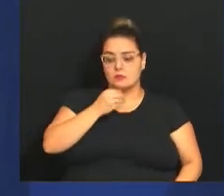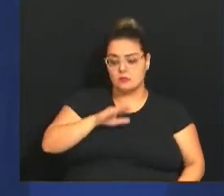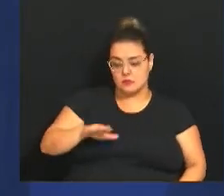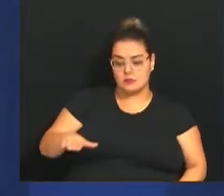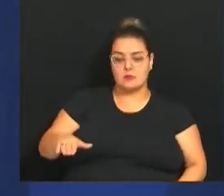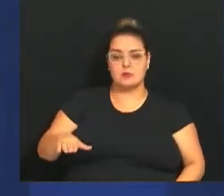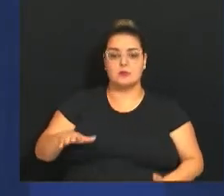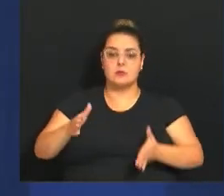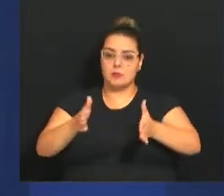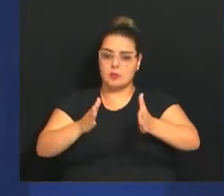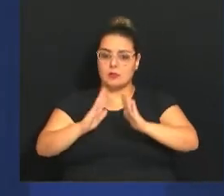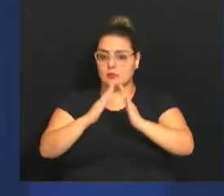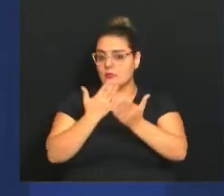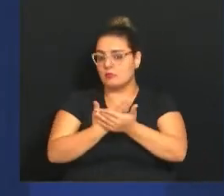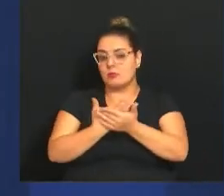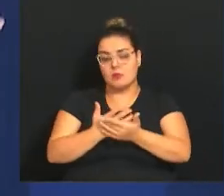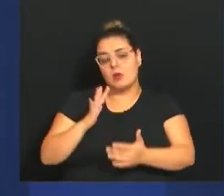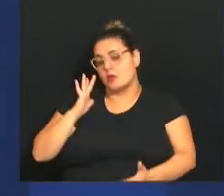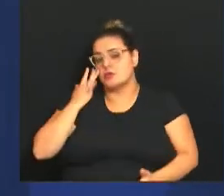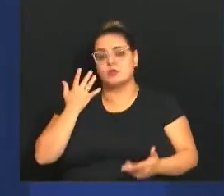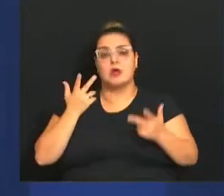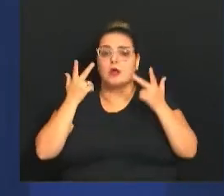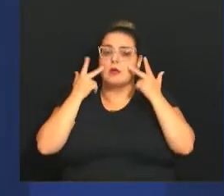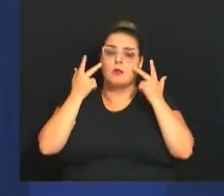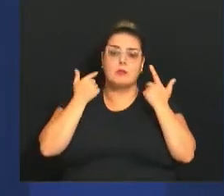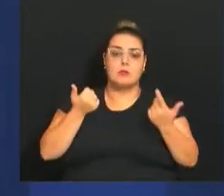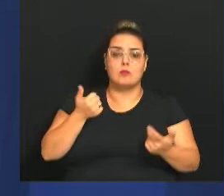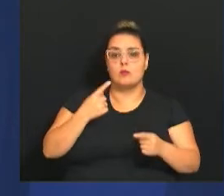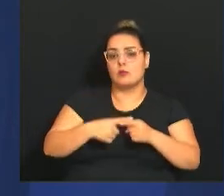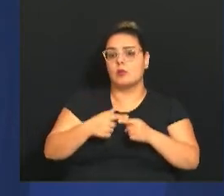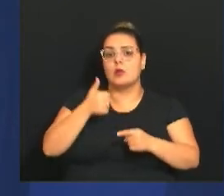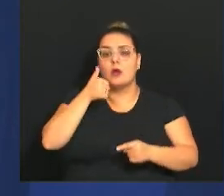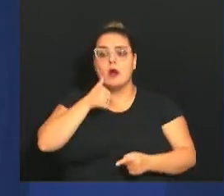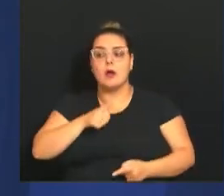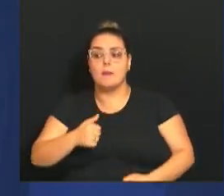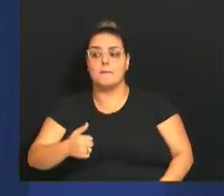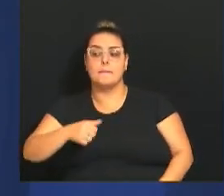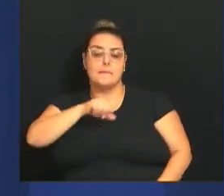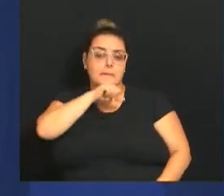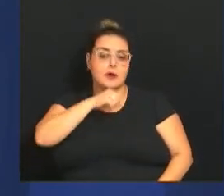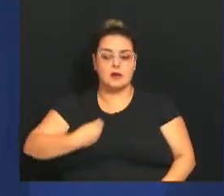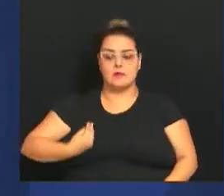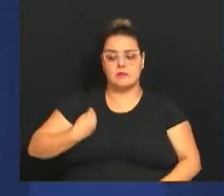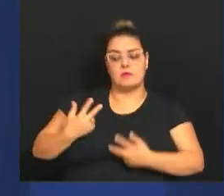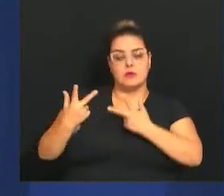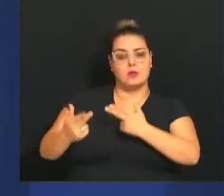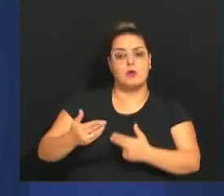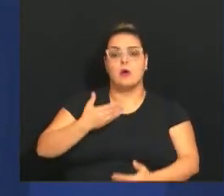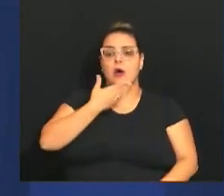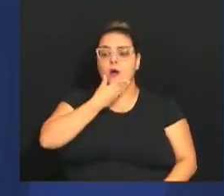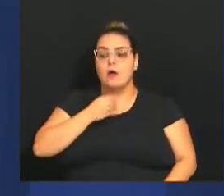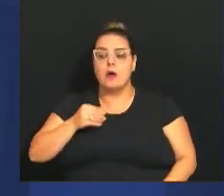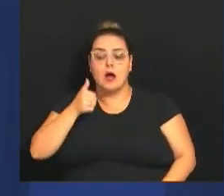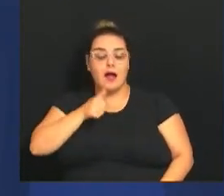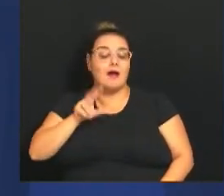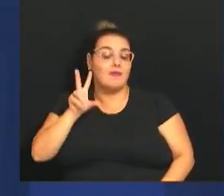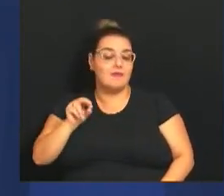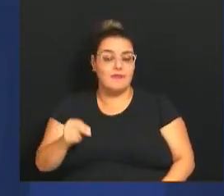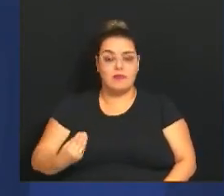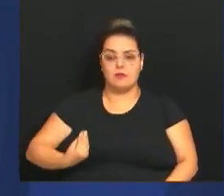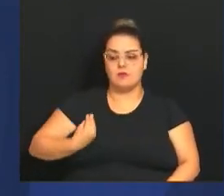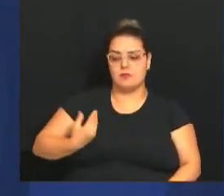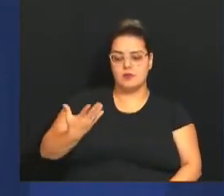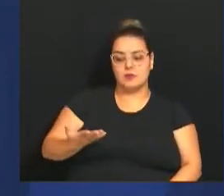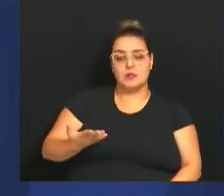vão achando que isso é uma coisa natural, porque a mãe passou por isso, porque a avó passou por isso, porque a tia passou por isso, e aí acabam reproduzindo na fase